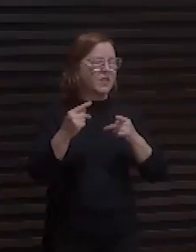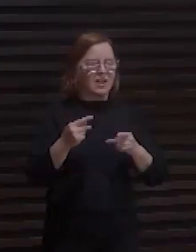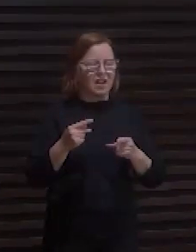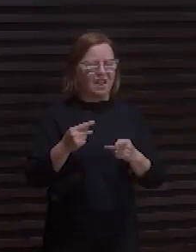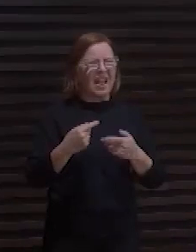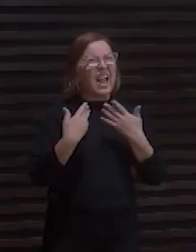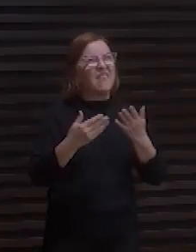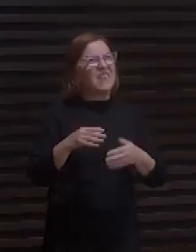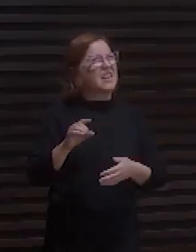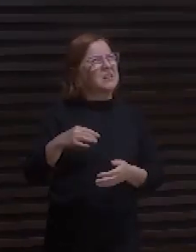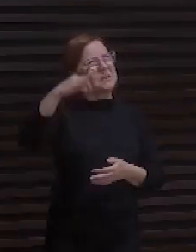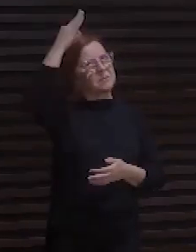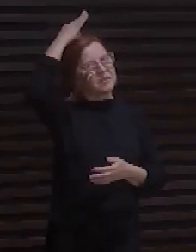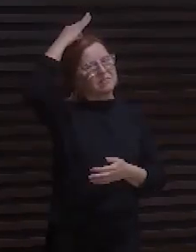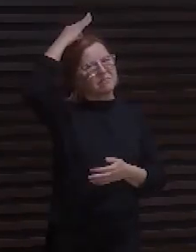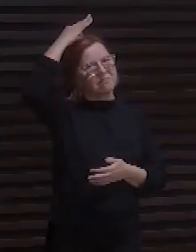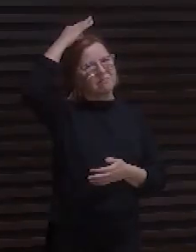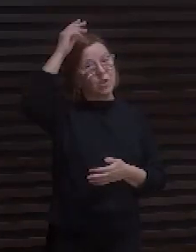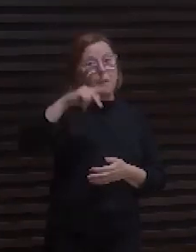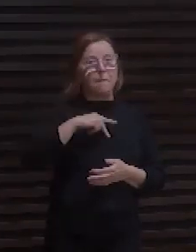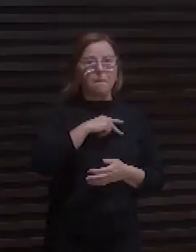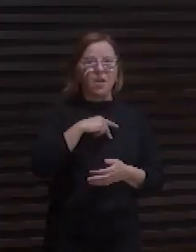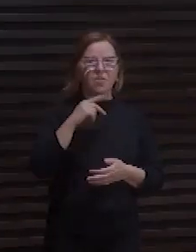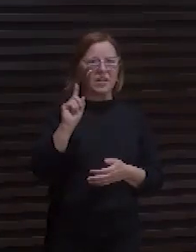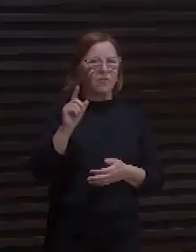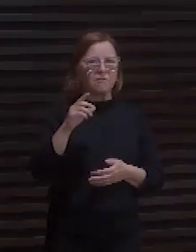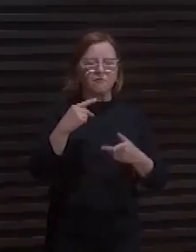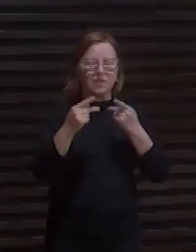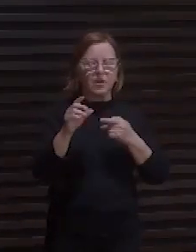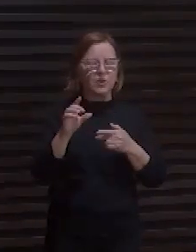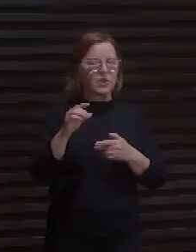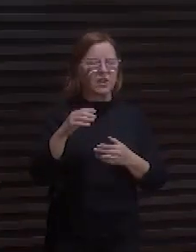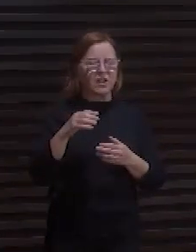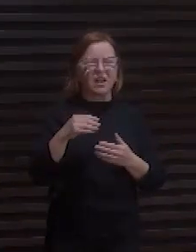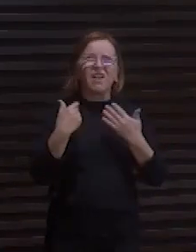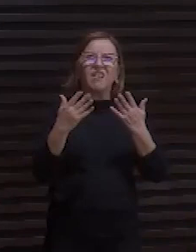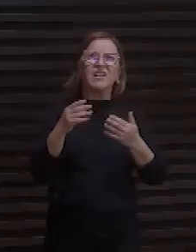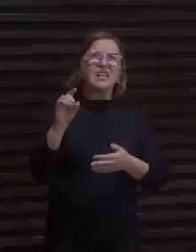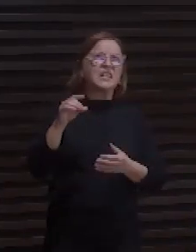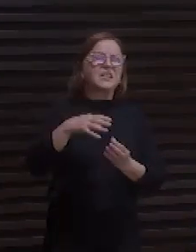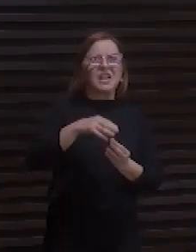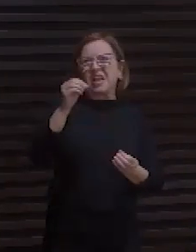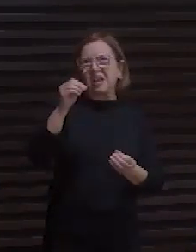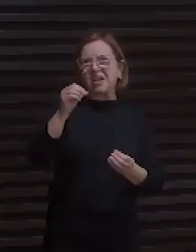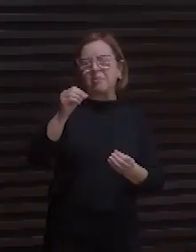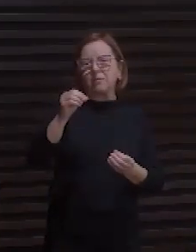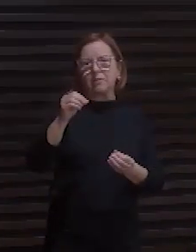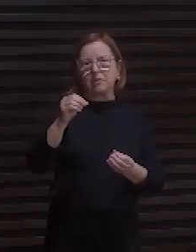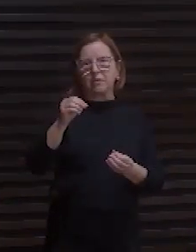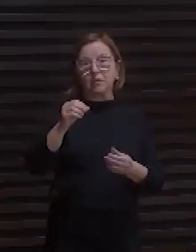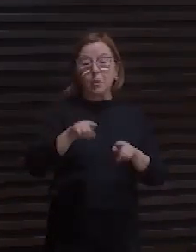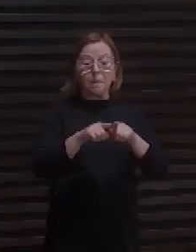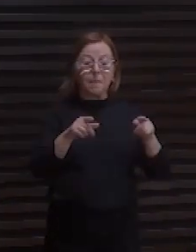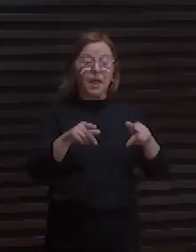espírito. Paulo não está dizendo, e ofereçam a sua alma, e ofereçam só os seus pensamentos, ele está falando o seu corpo.